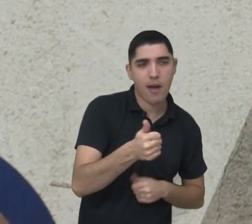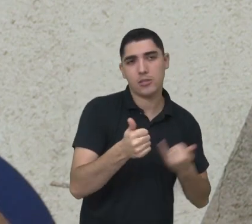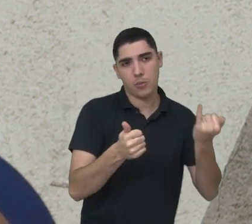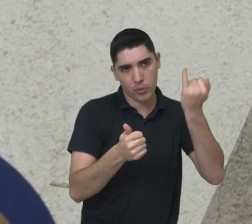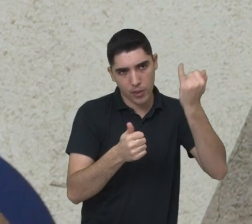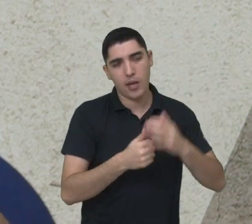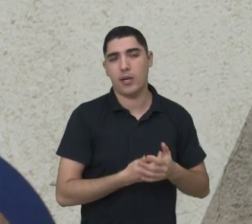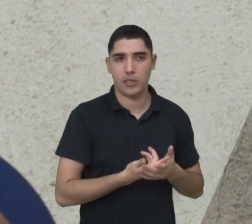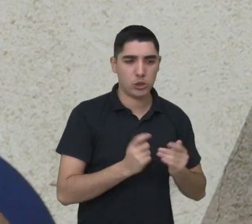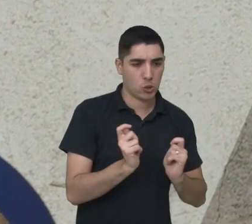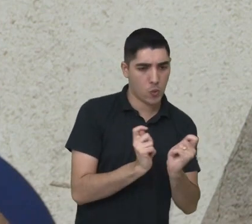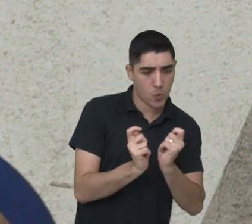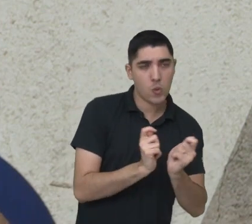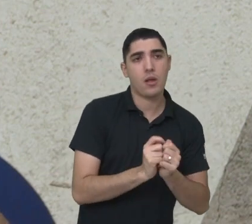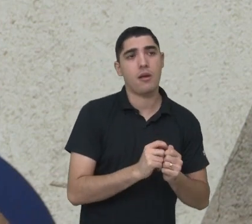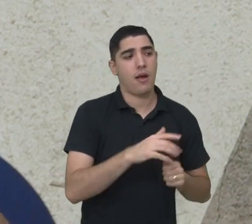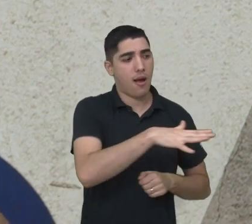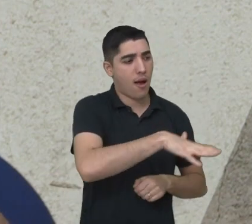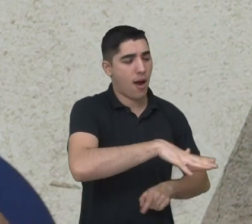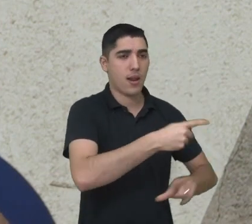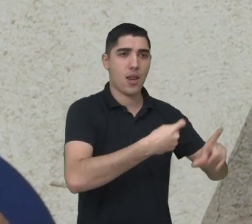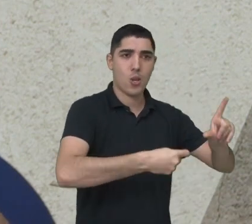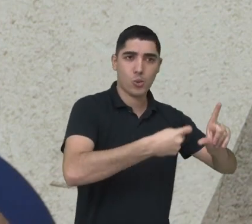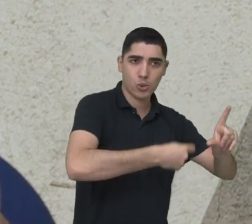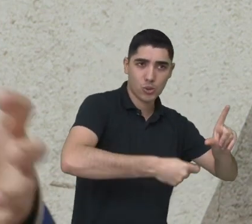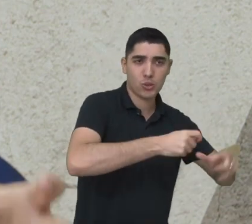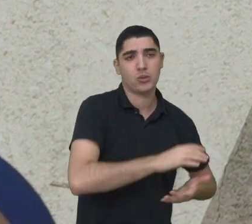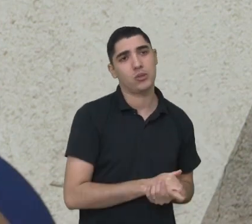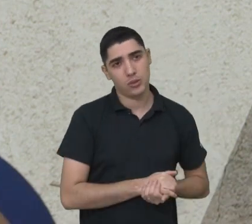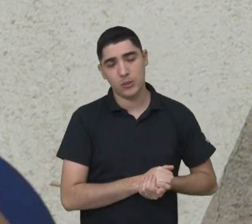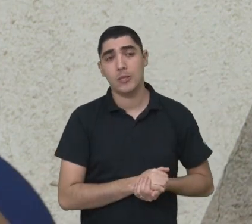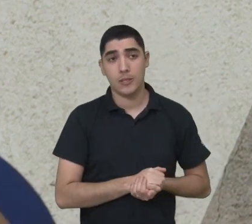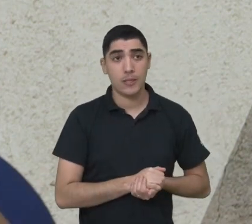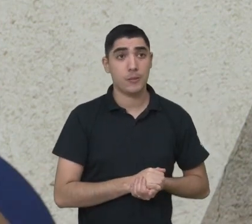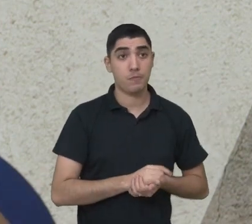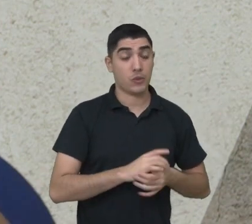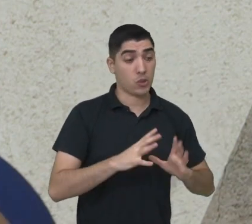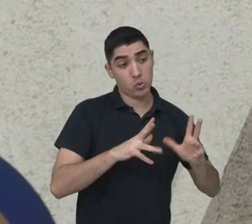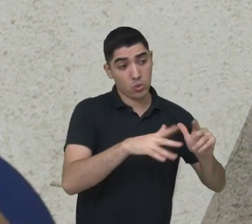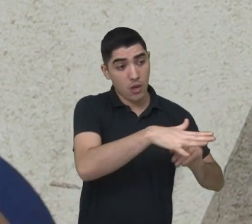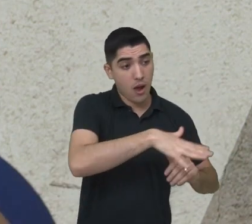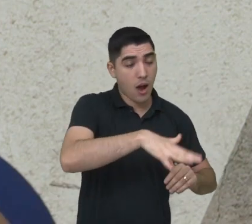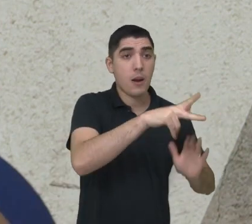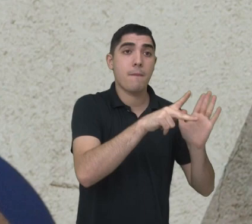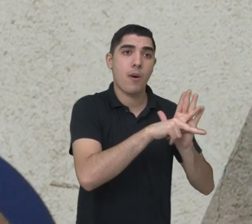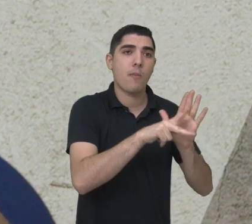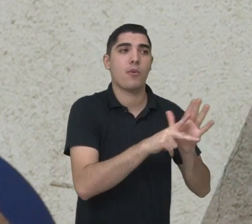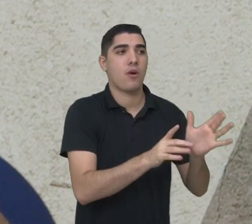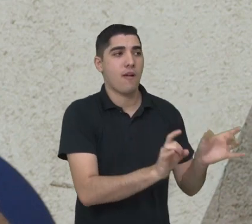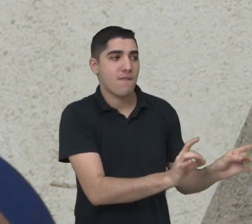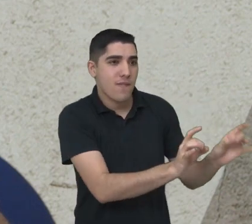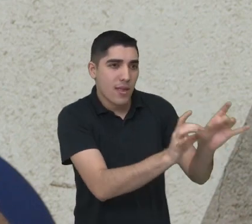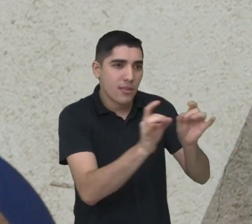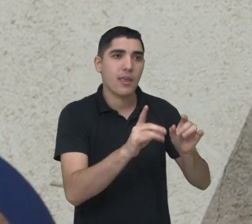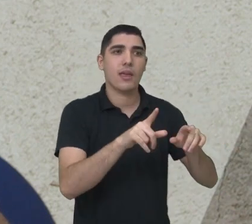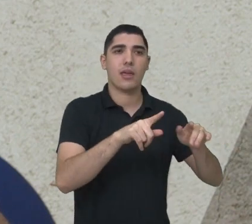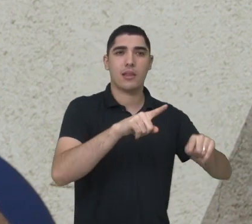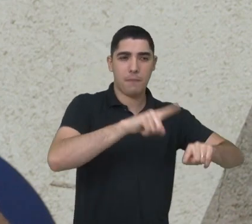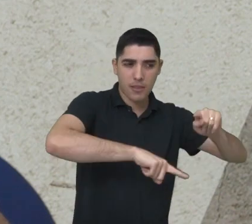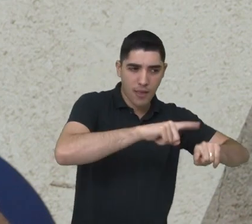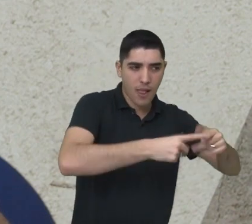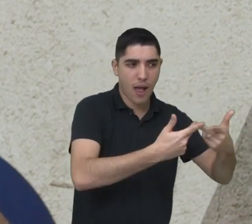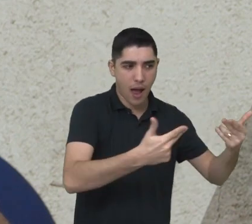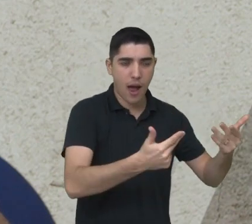área logística, a gestão, né, de toda a parte de suprimentos. Então, o engenheiro de produção, ele acaba, né? Ele, eu falo que